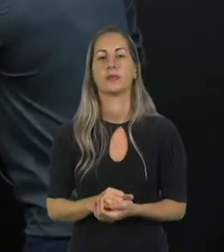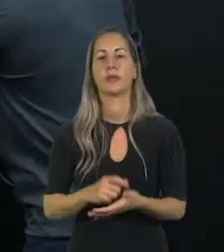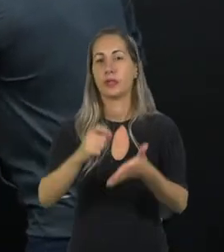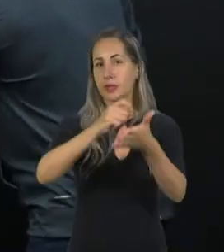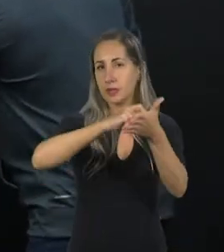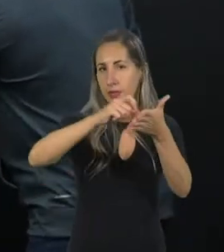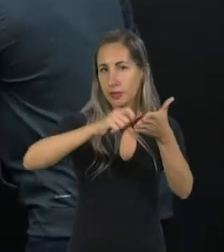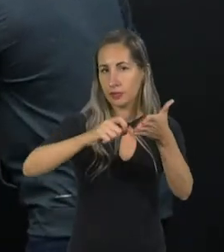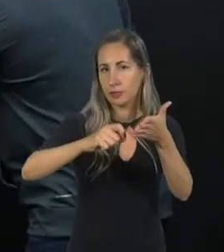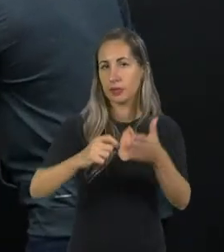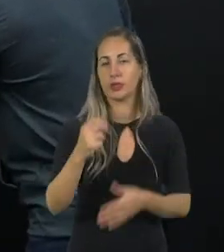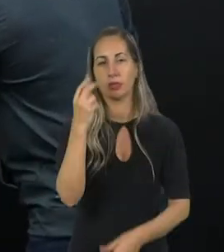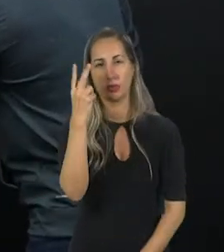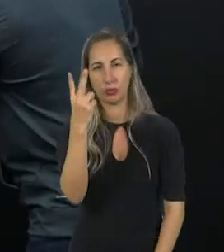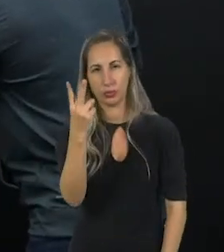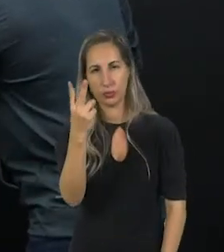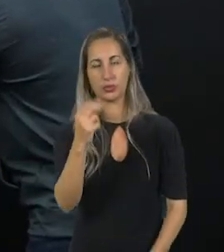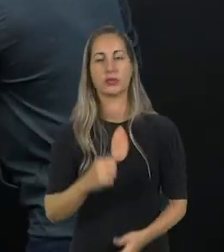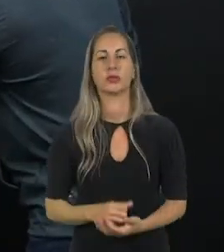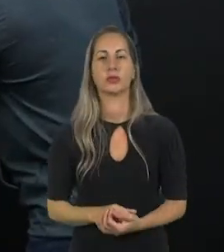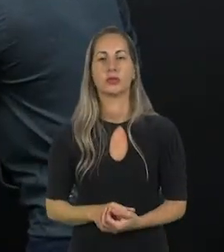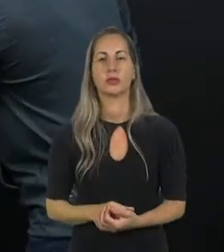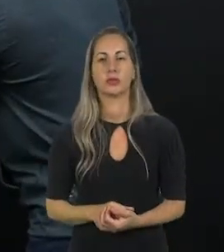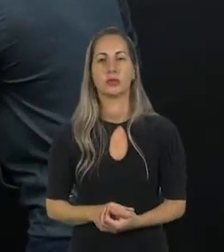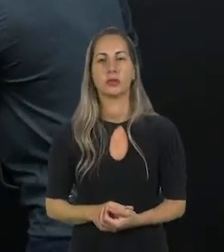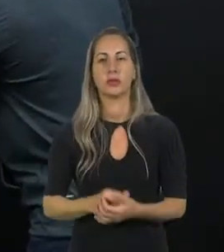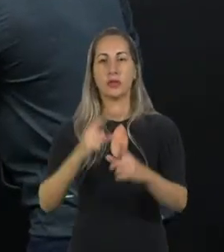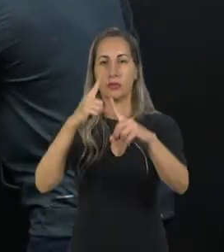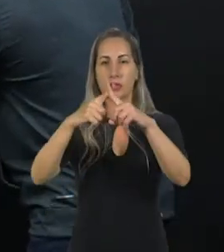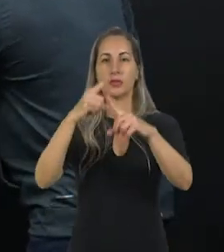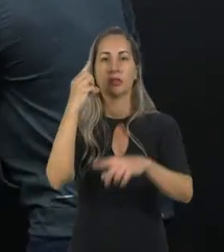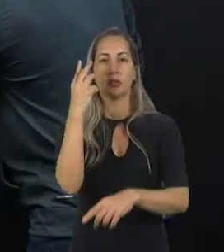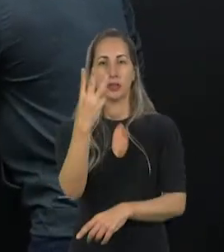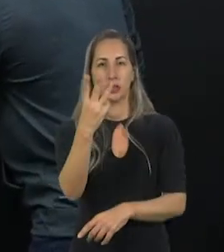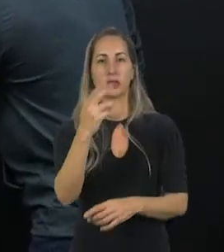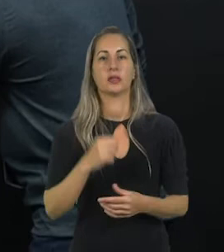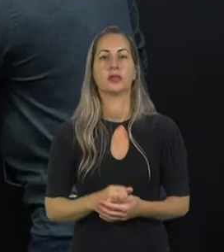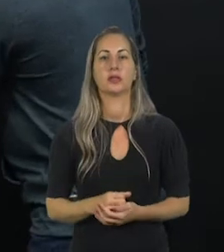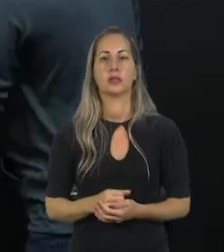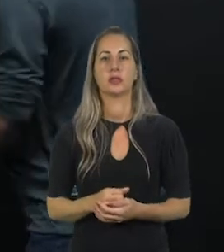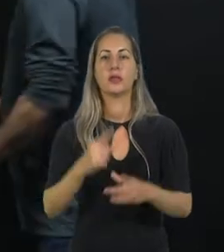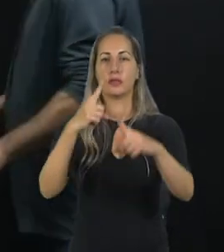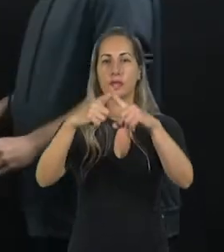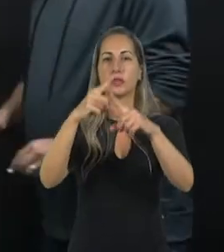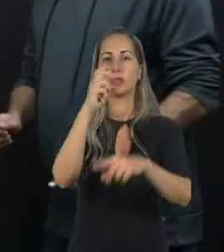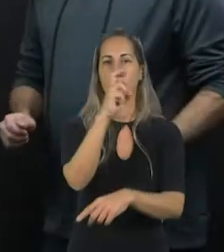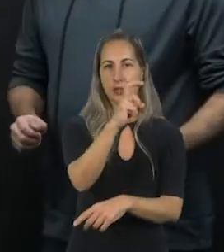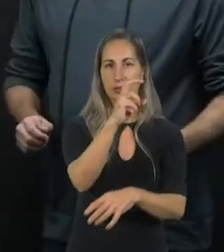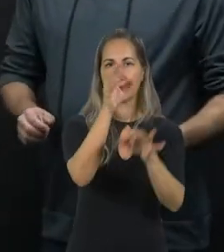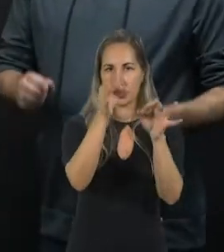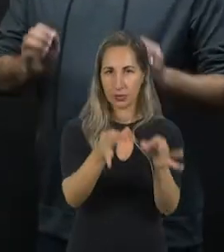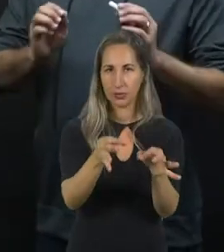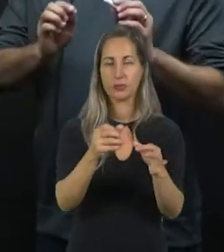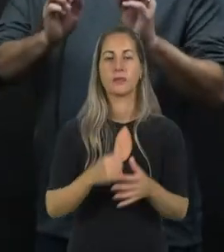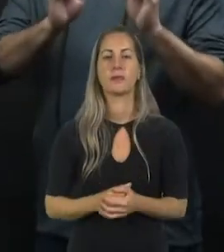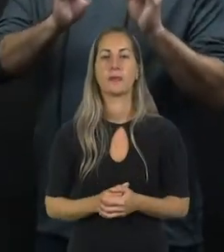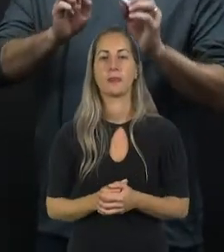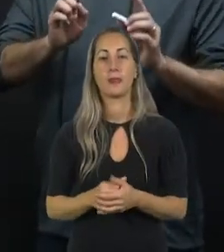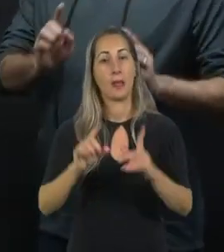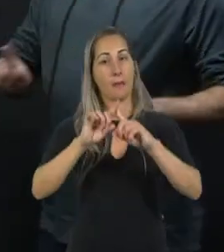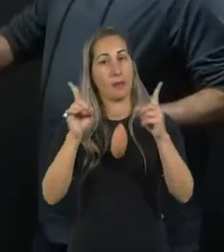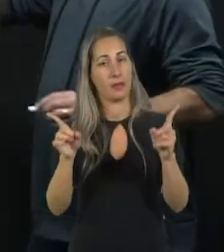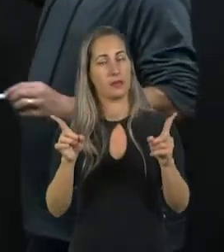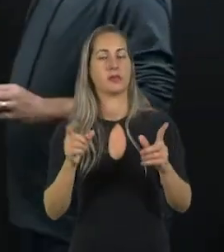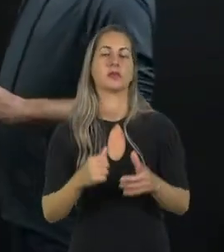escrevê-los aqui então, ó, 2 vezes 3 vezes 5, certo? Só que